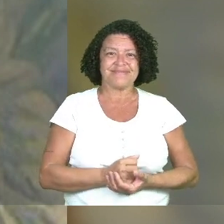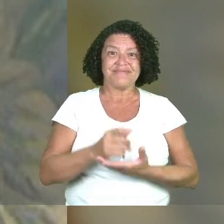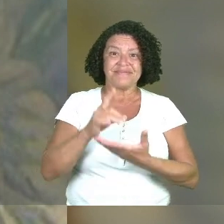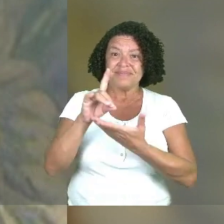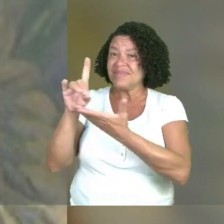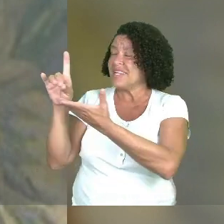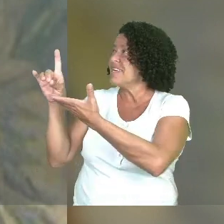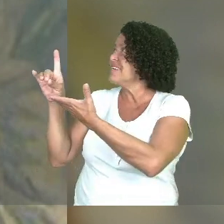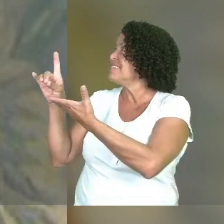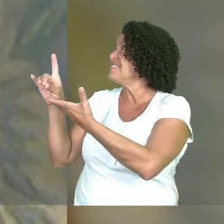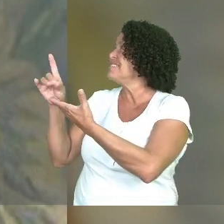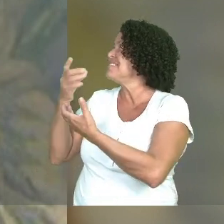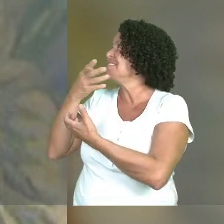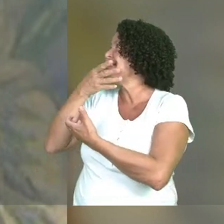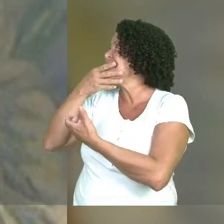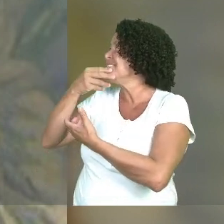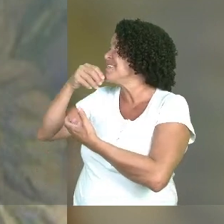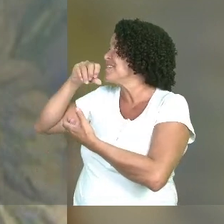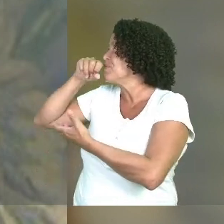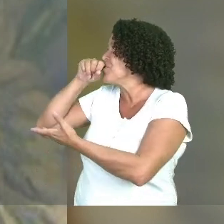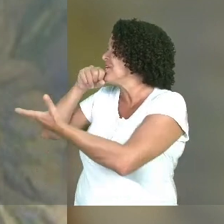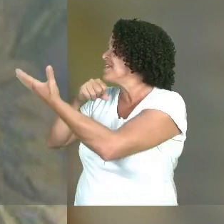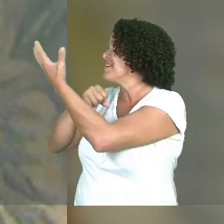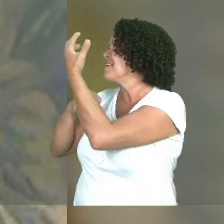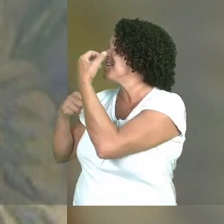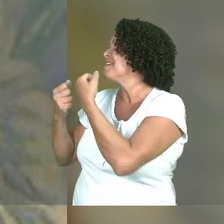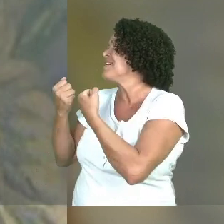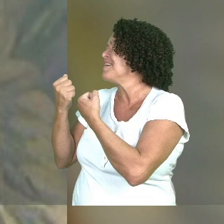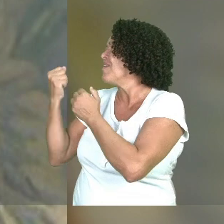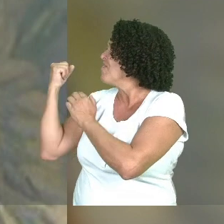Deus, dai-nos a força,